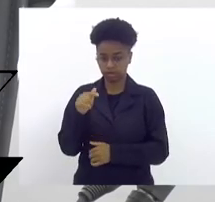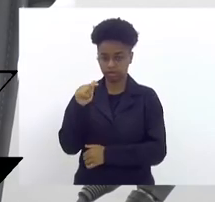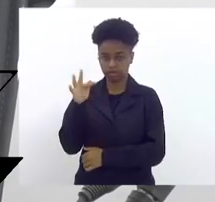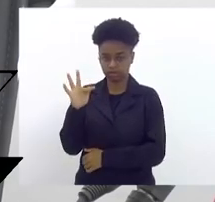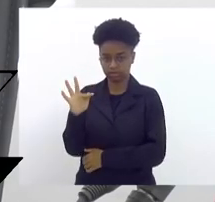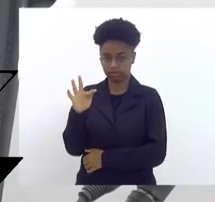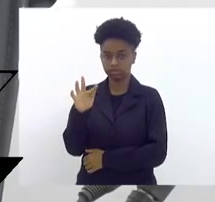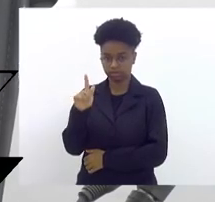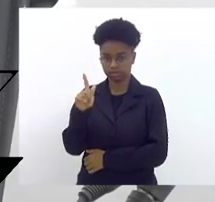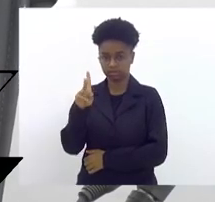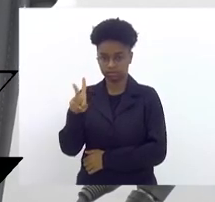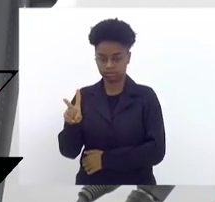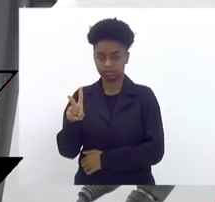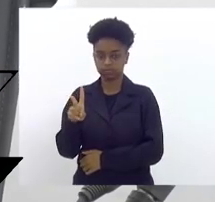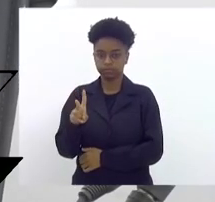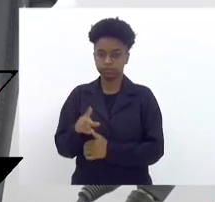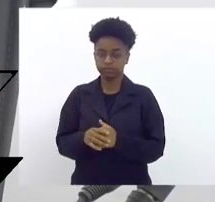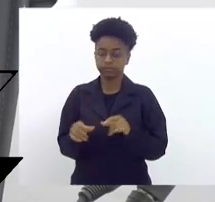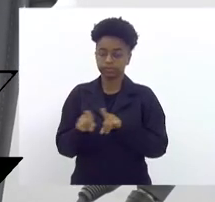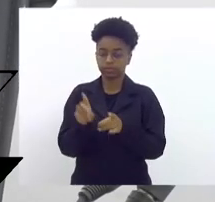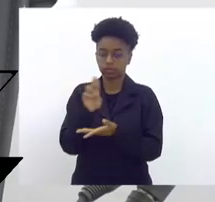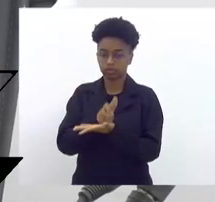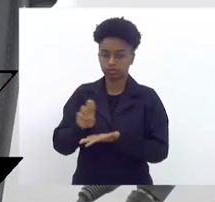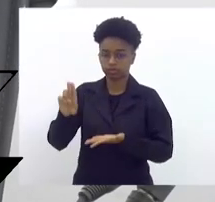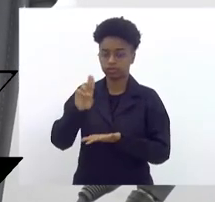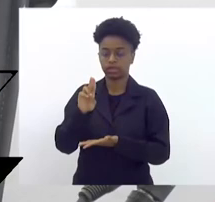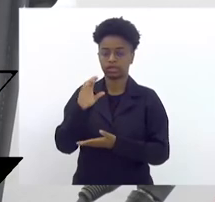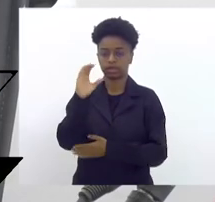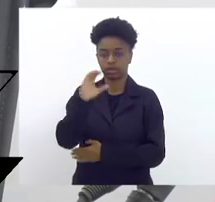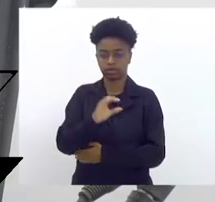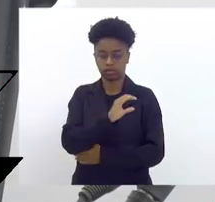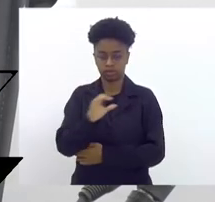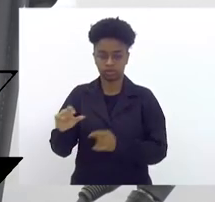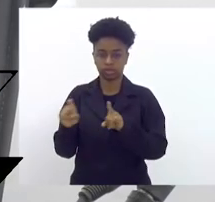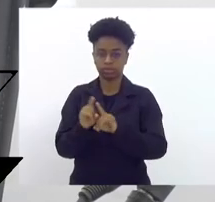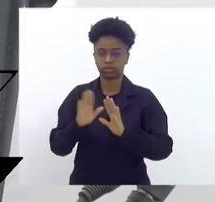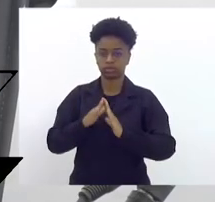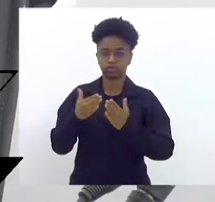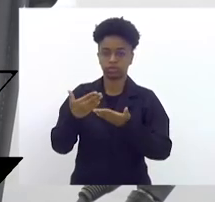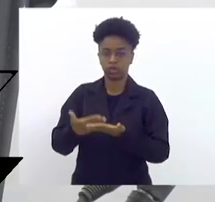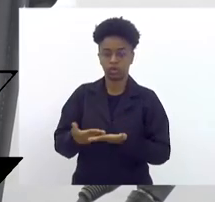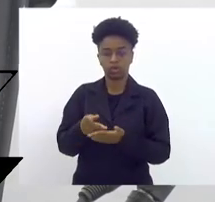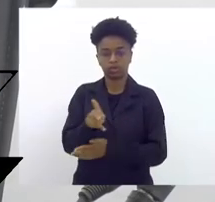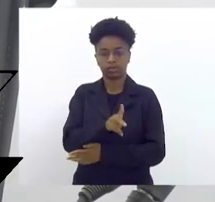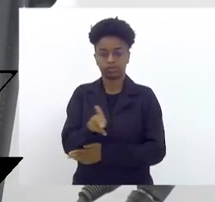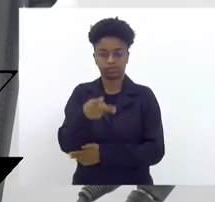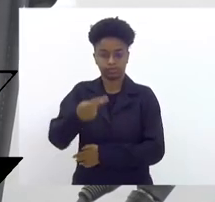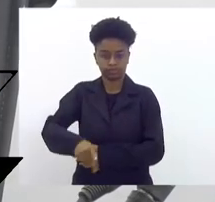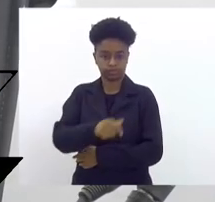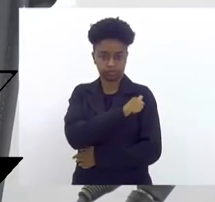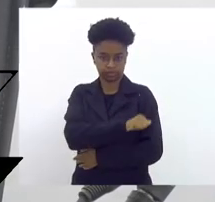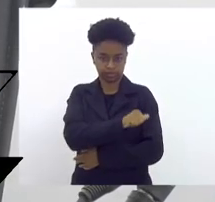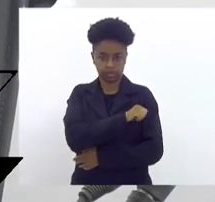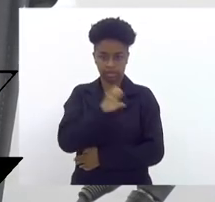do Rio de Janeiro da pontifícia Universidade Católica e também da escola de magistratura do Estado do Rio de Janeiro a emerj e